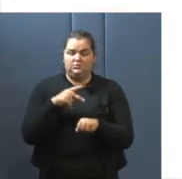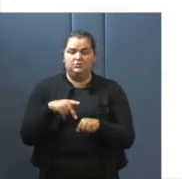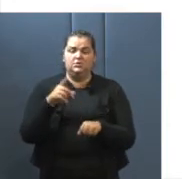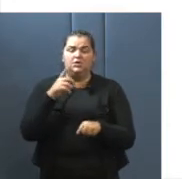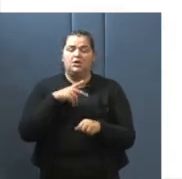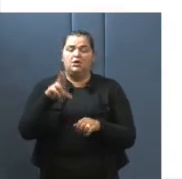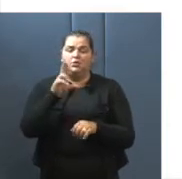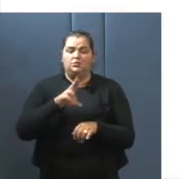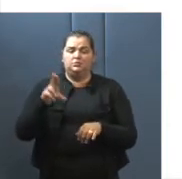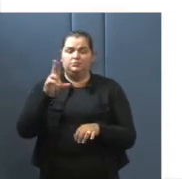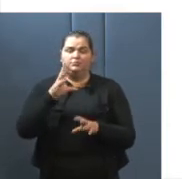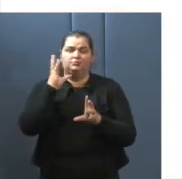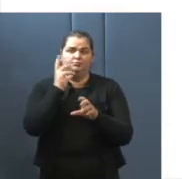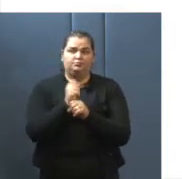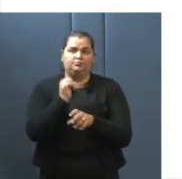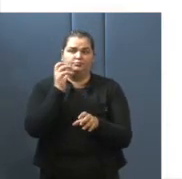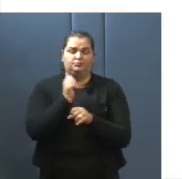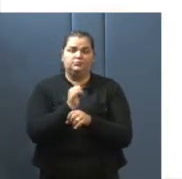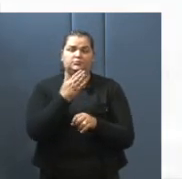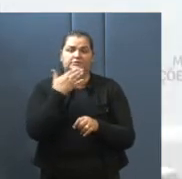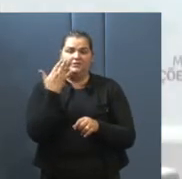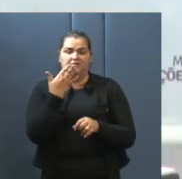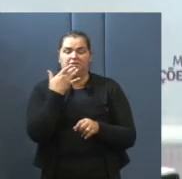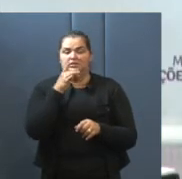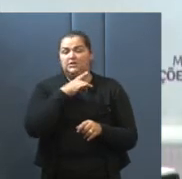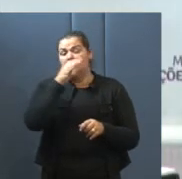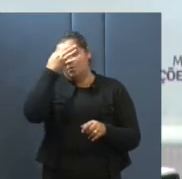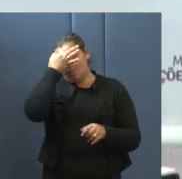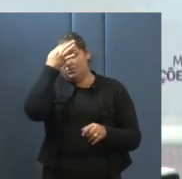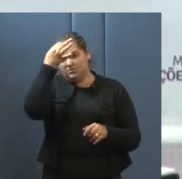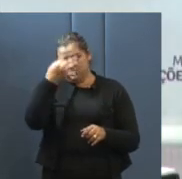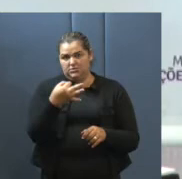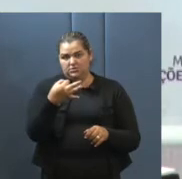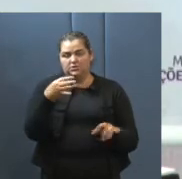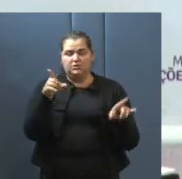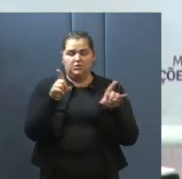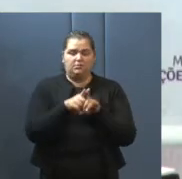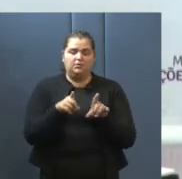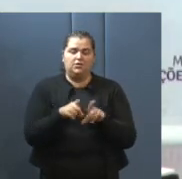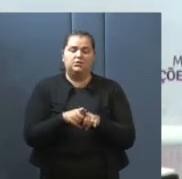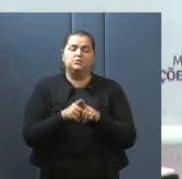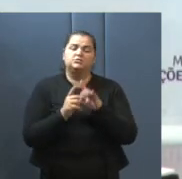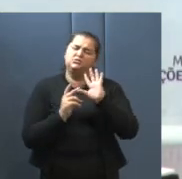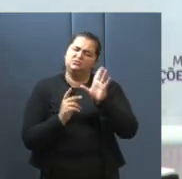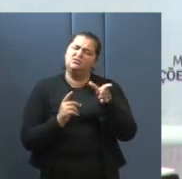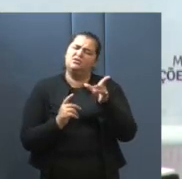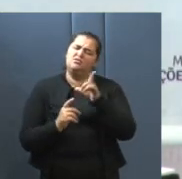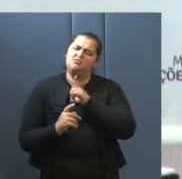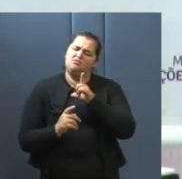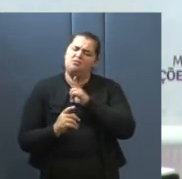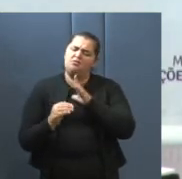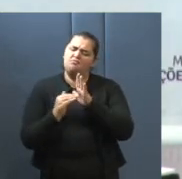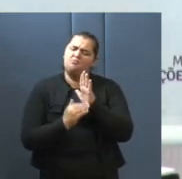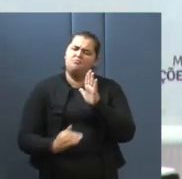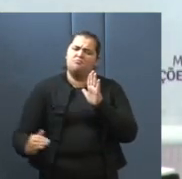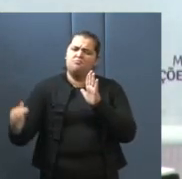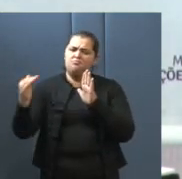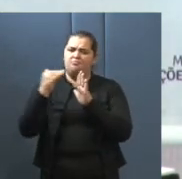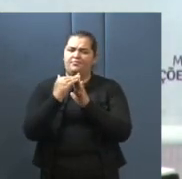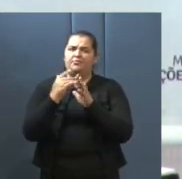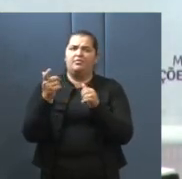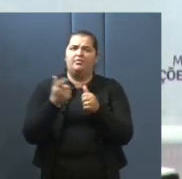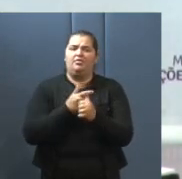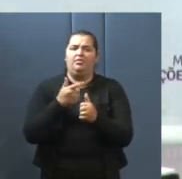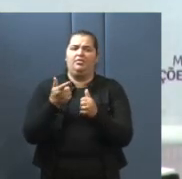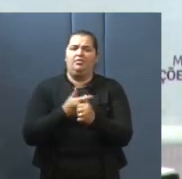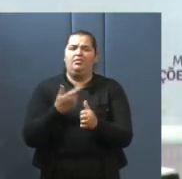dos recursos ou dos benefícios concedidos pela ferramenta IPIC já tinham alcançado níveis de endividamento,